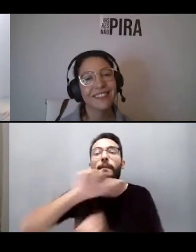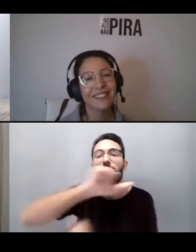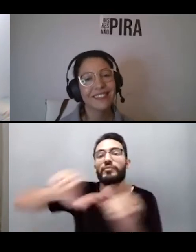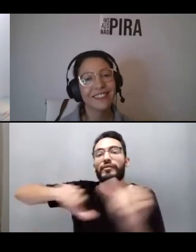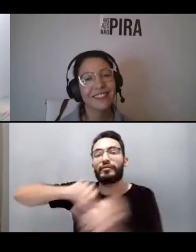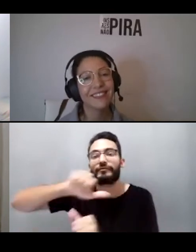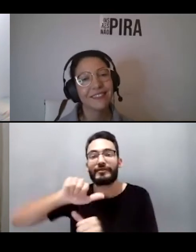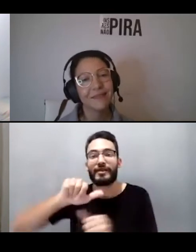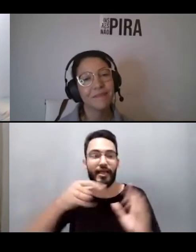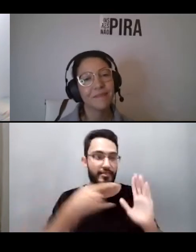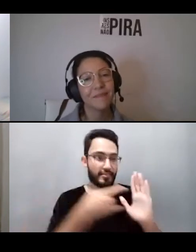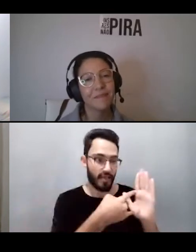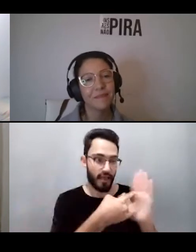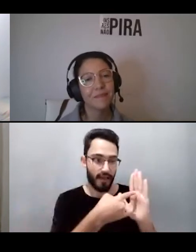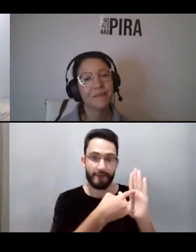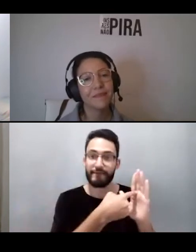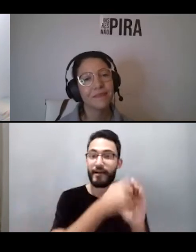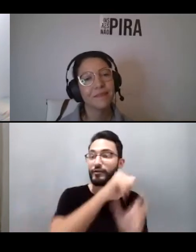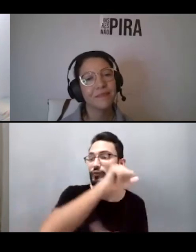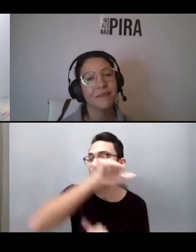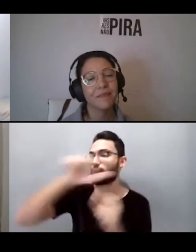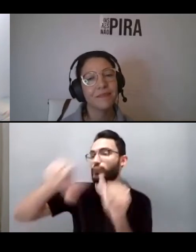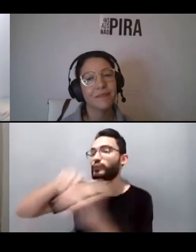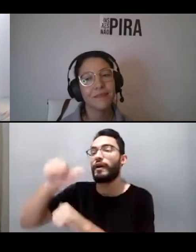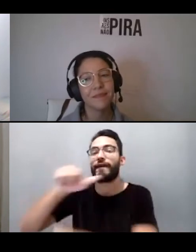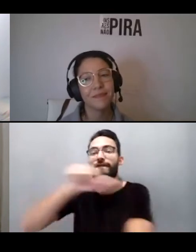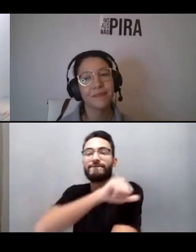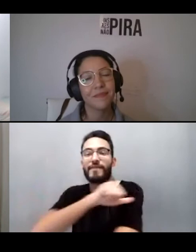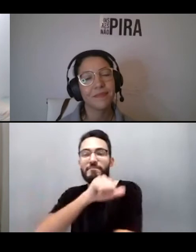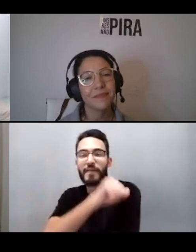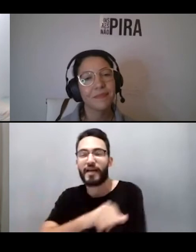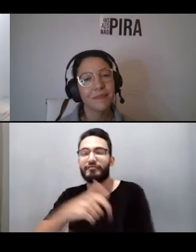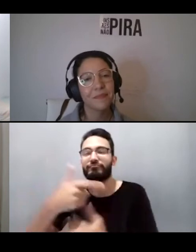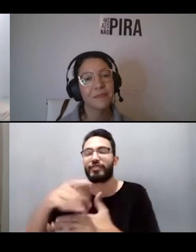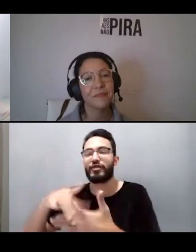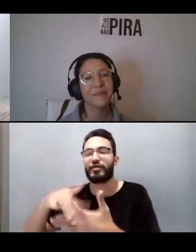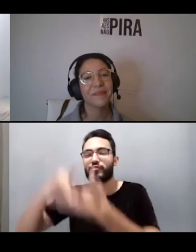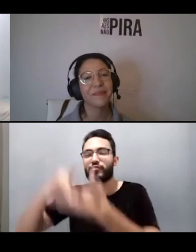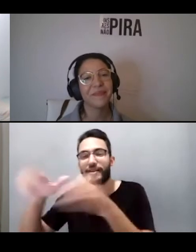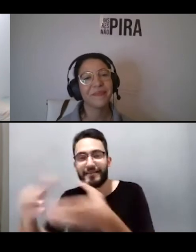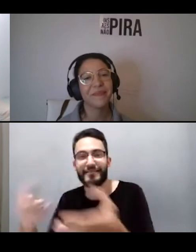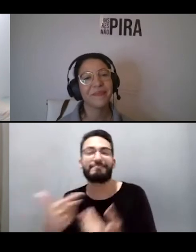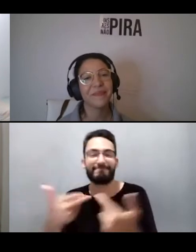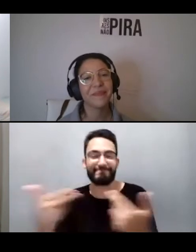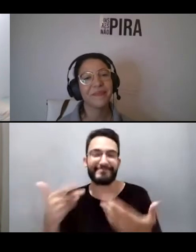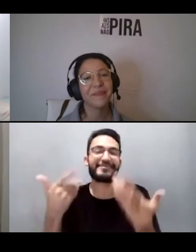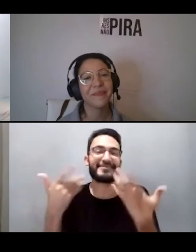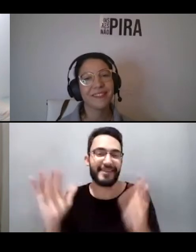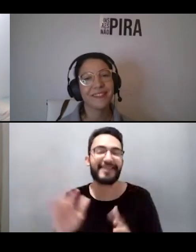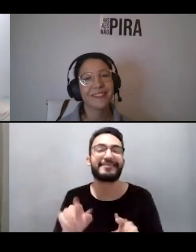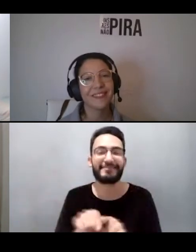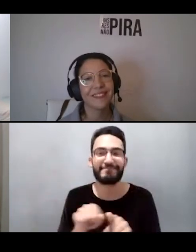área de desenvolvimento para a área de Scrum Master e Squad Leader. Também foi muito bacana.